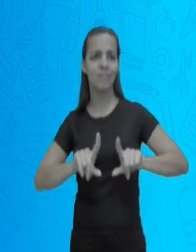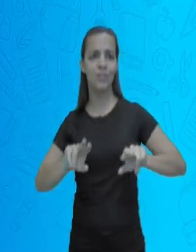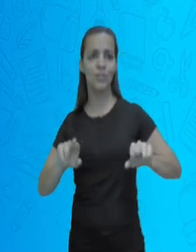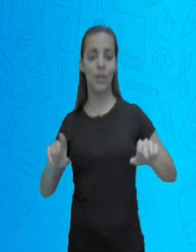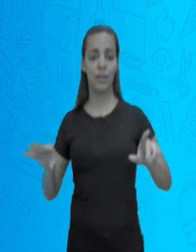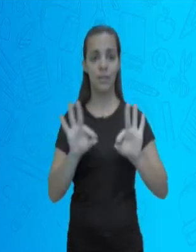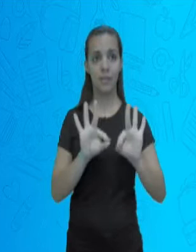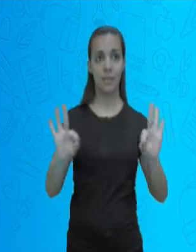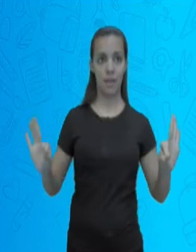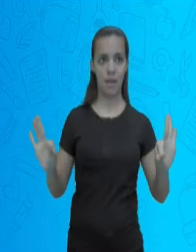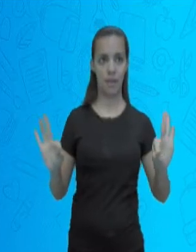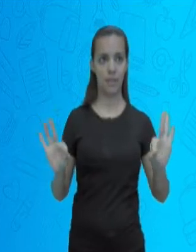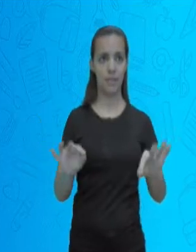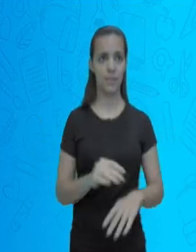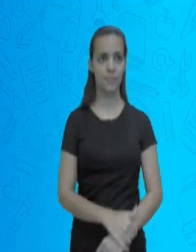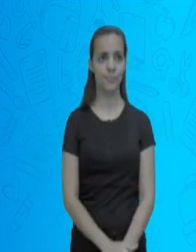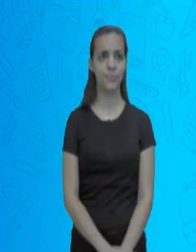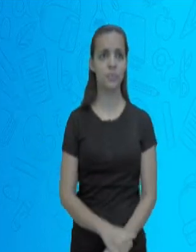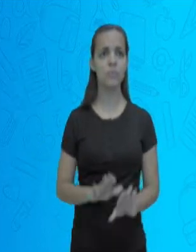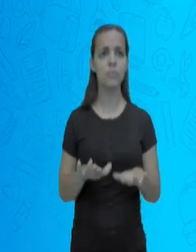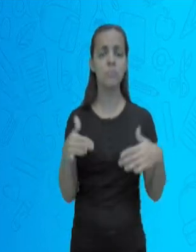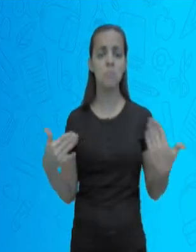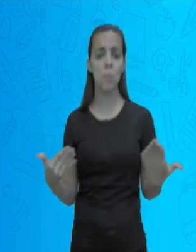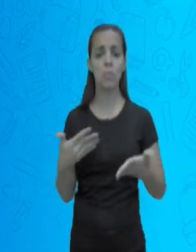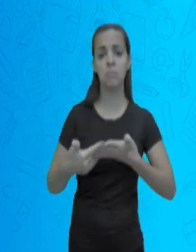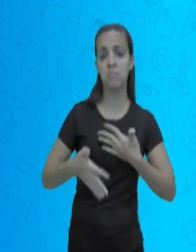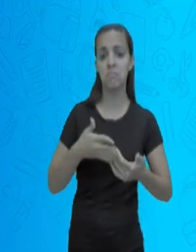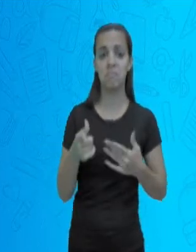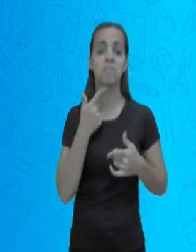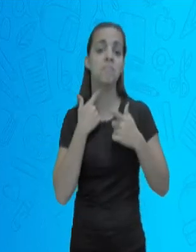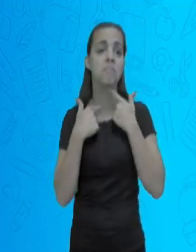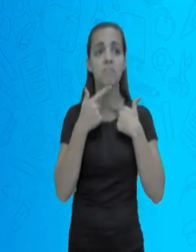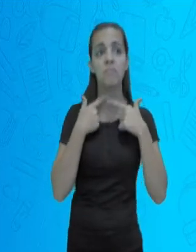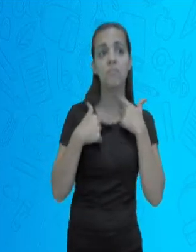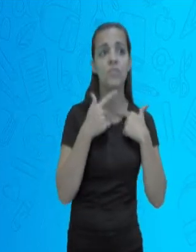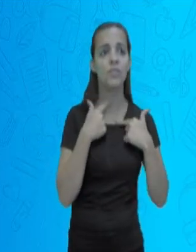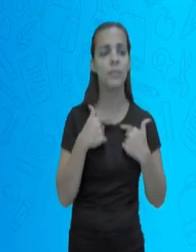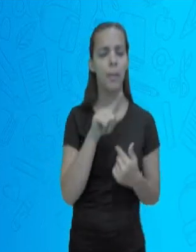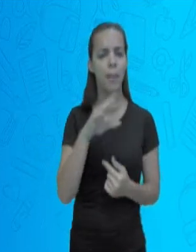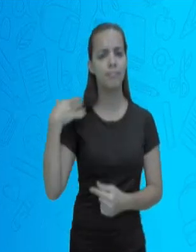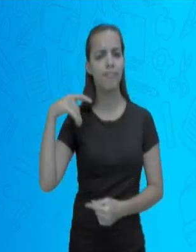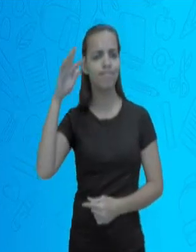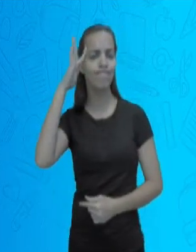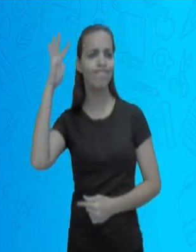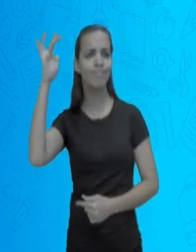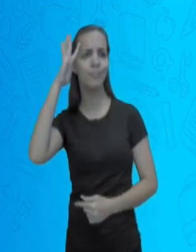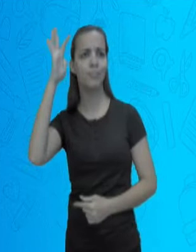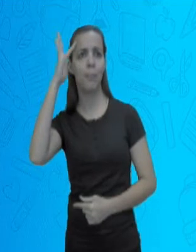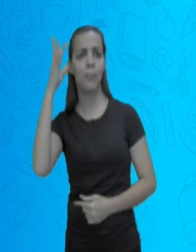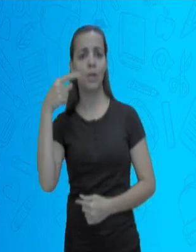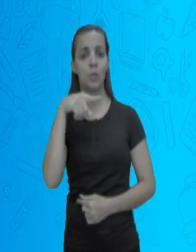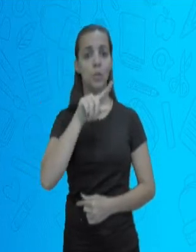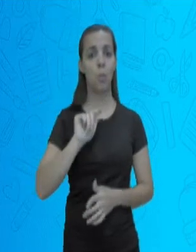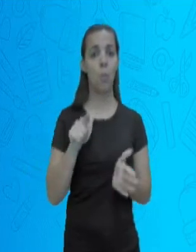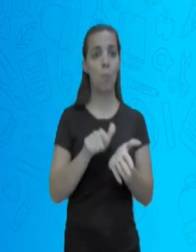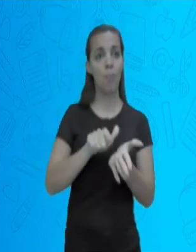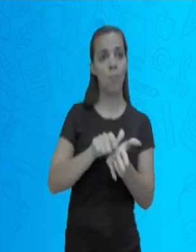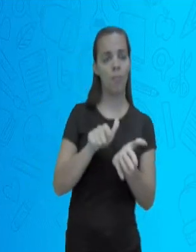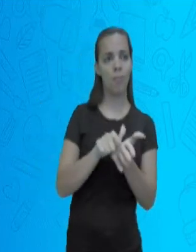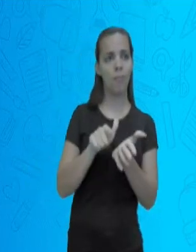passam infinitas retas. Então, imagine um ponto nesta folha de